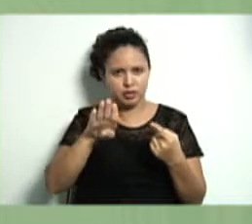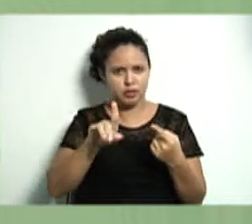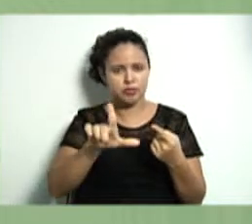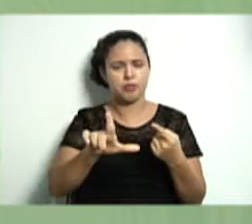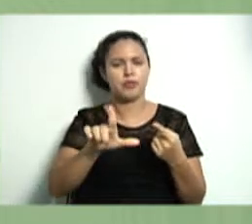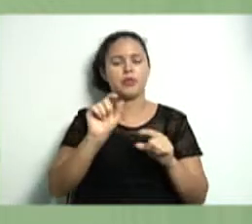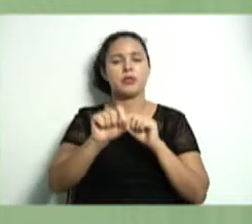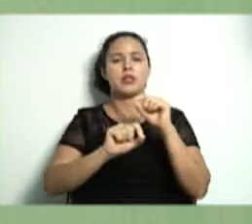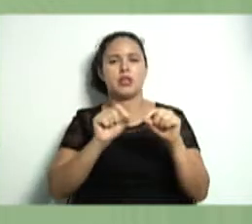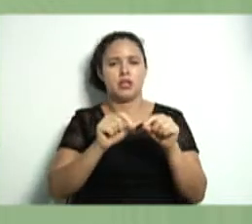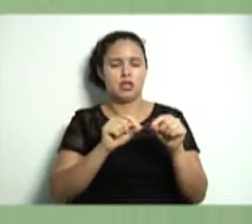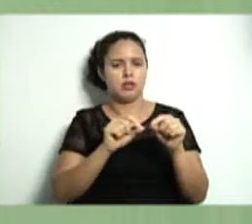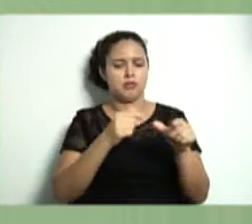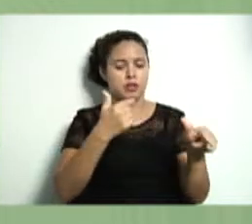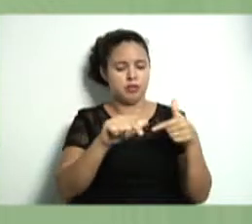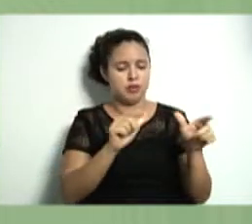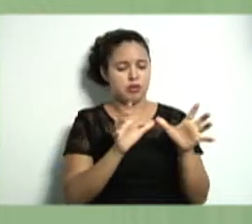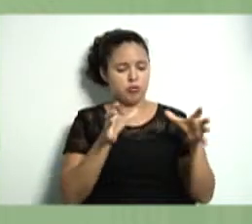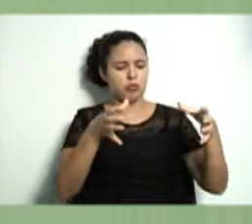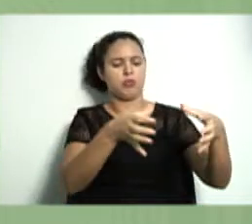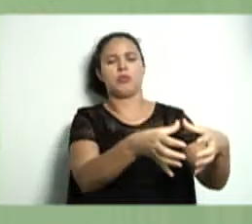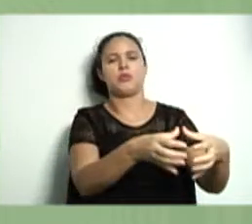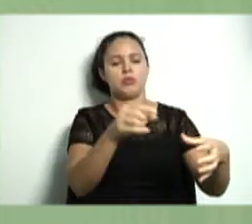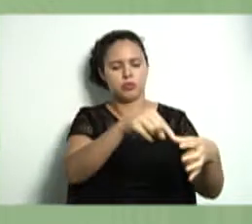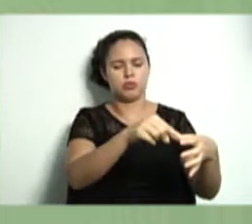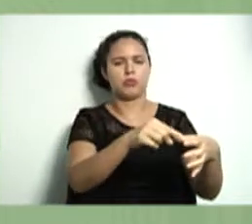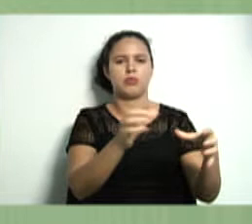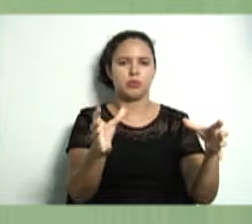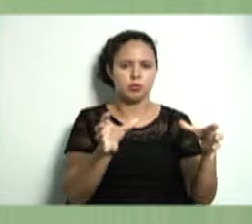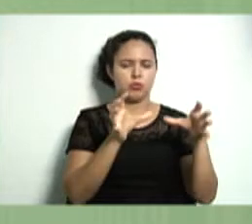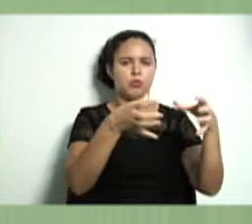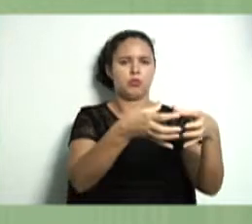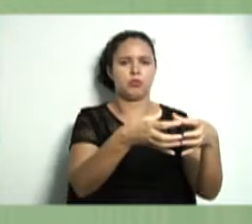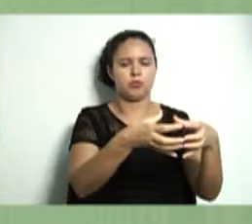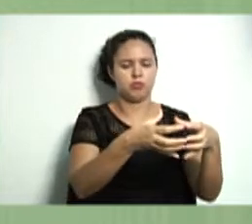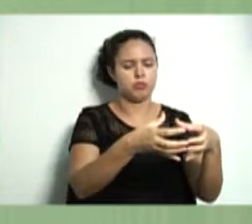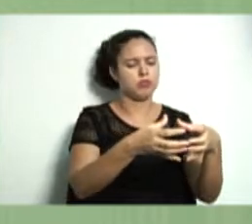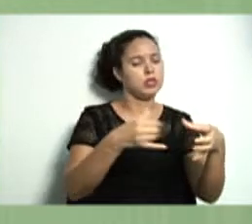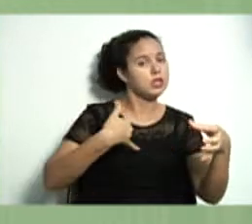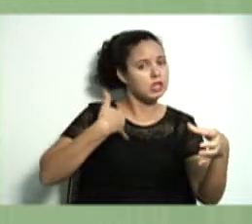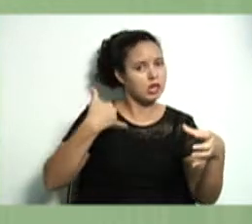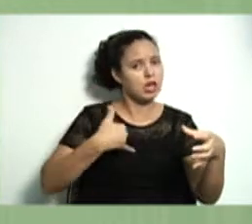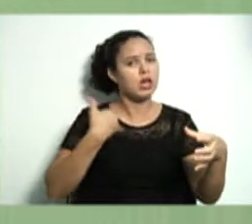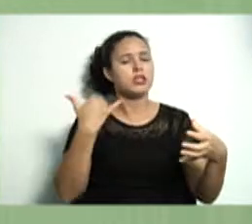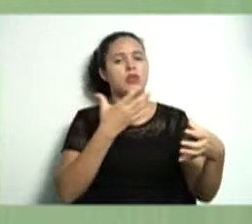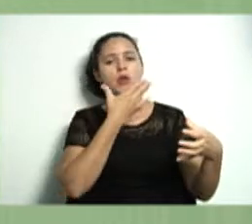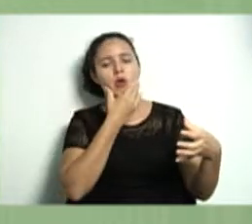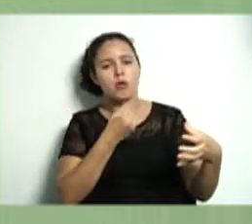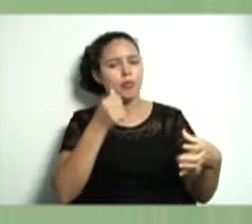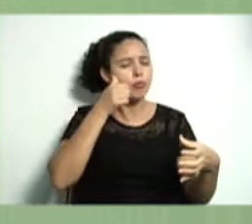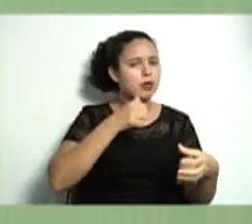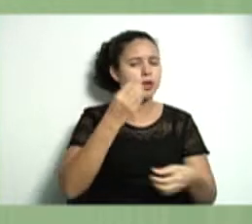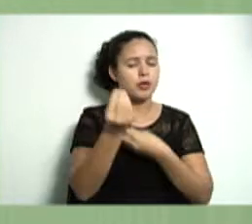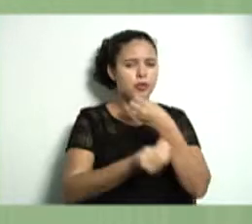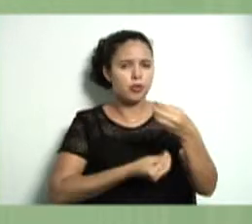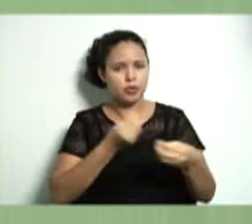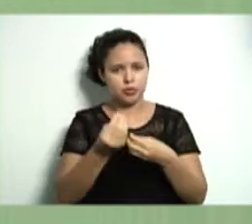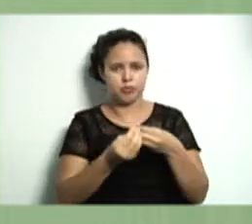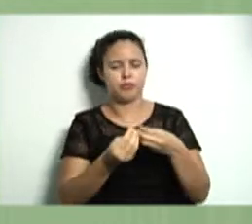A divisão das atividades ocorre por idade ou por sexo, ou por ambas. Quase todas executam